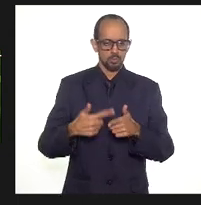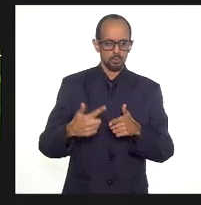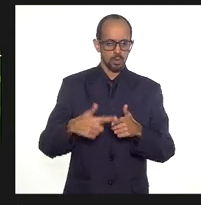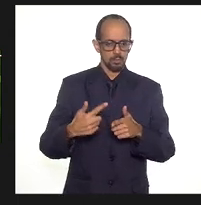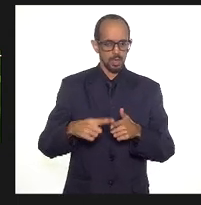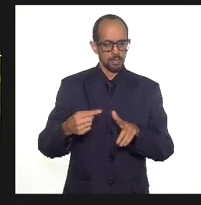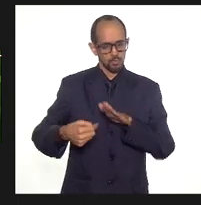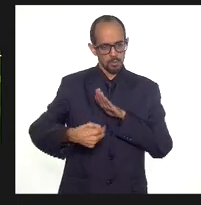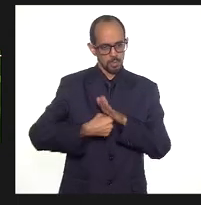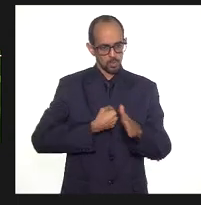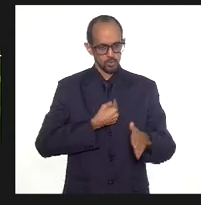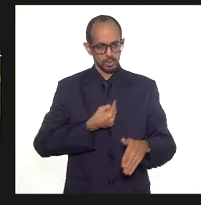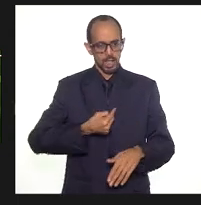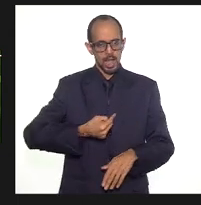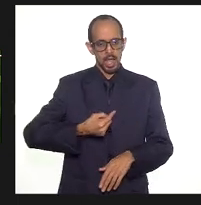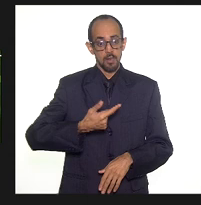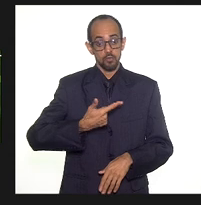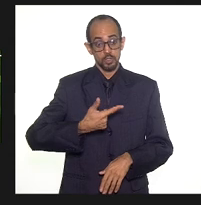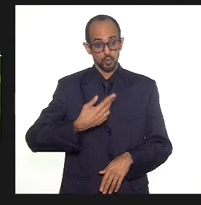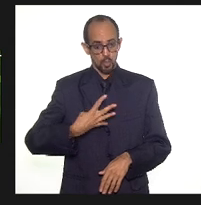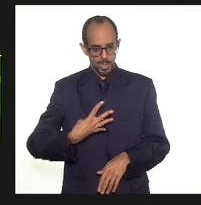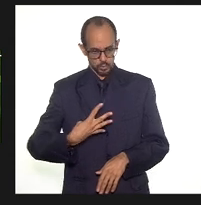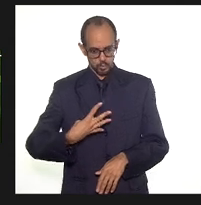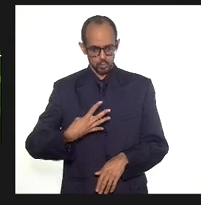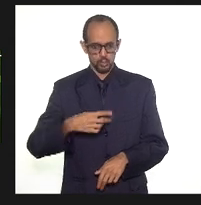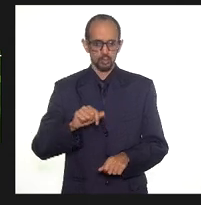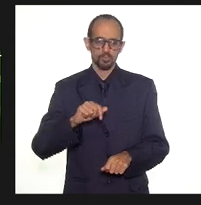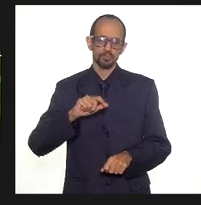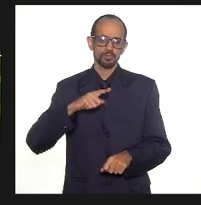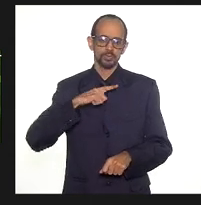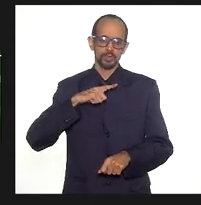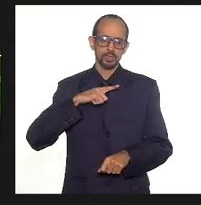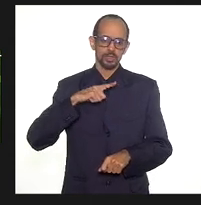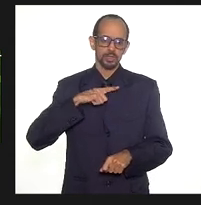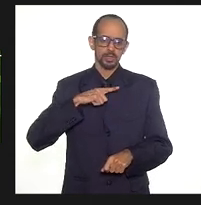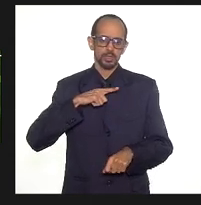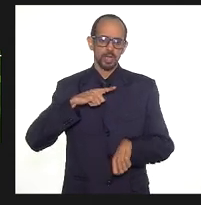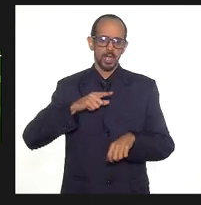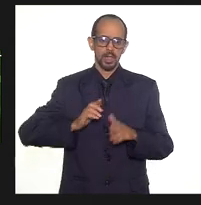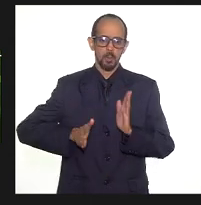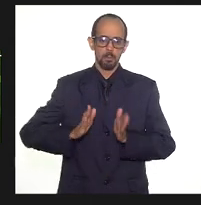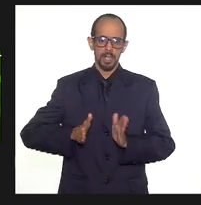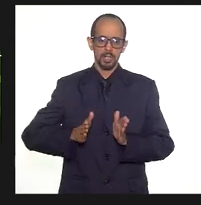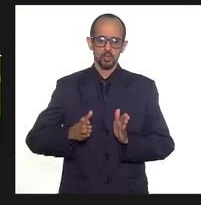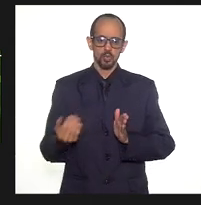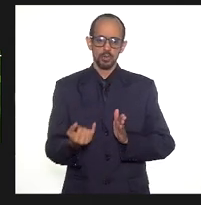quesito 24, que envolve um período, é importante destacar isso,